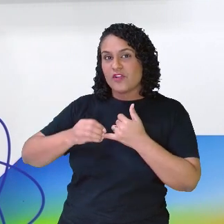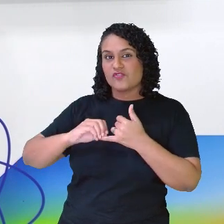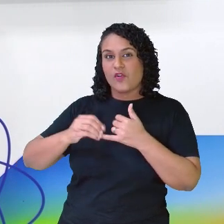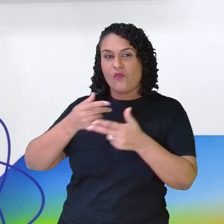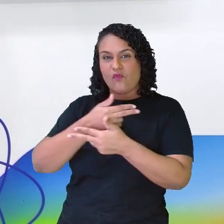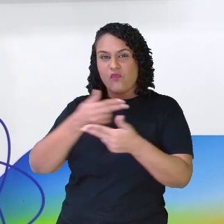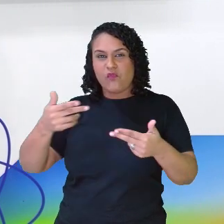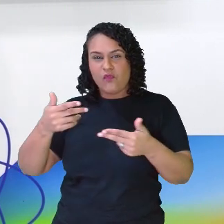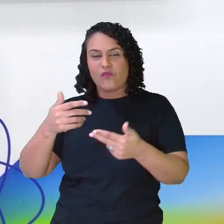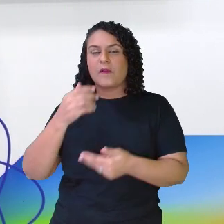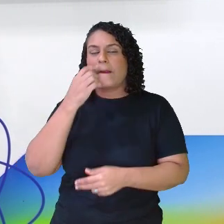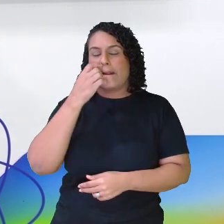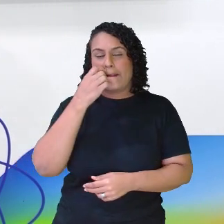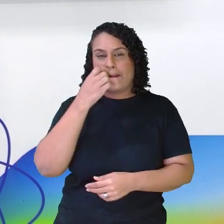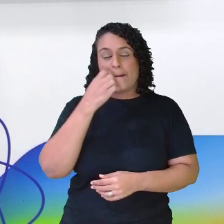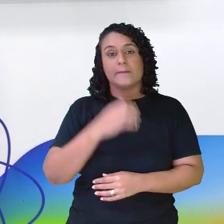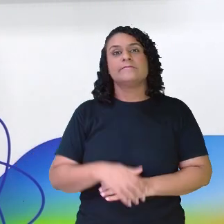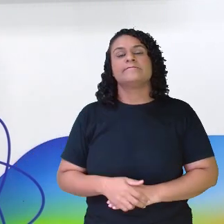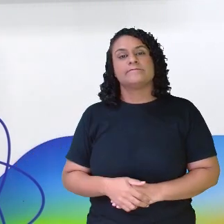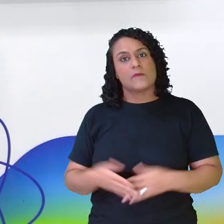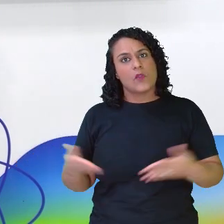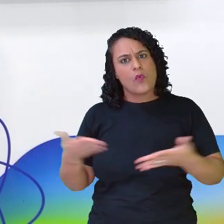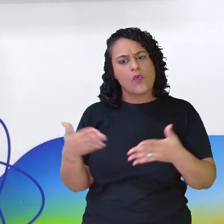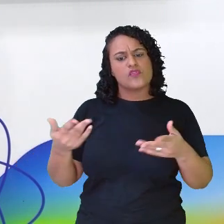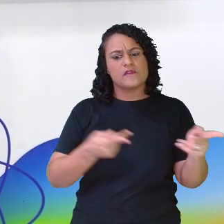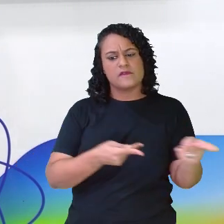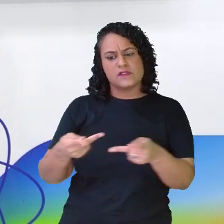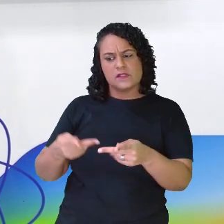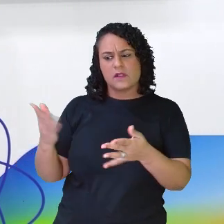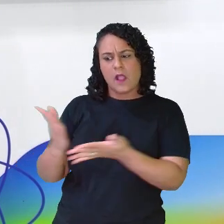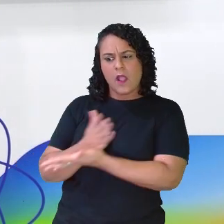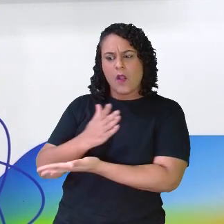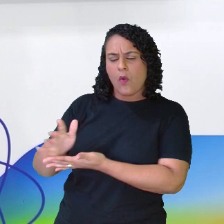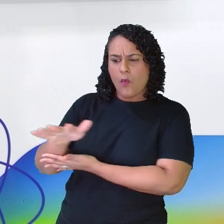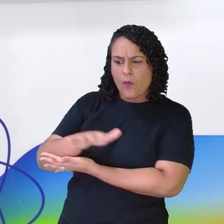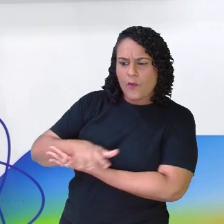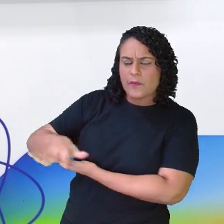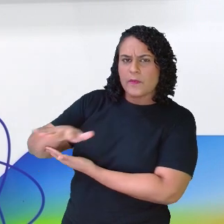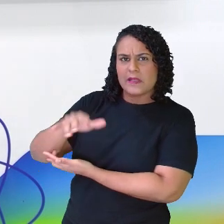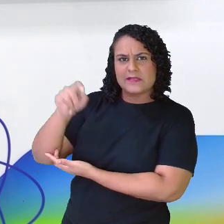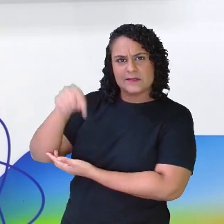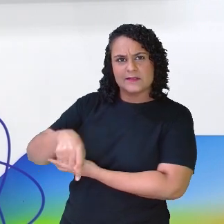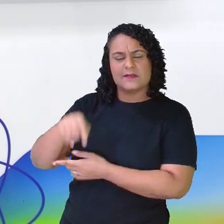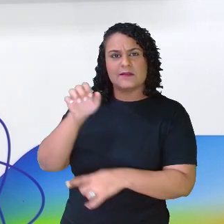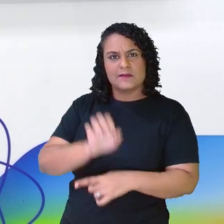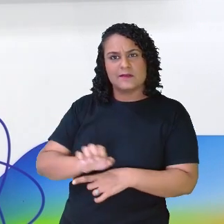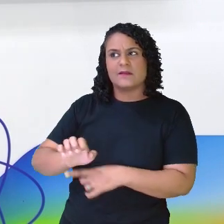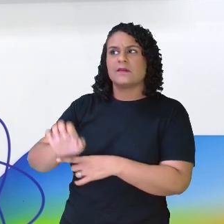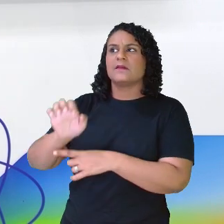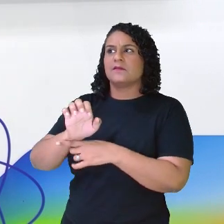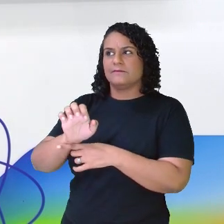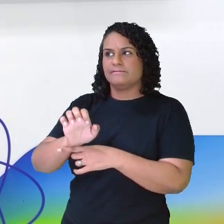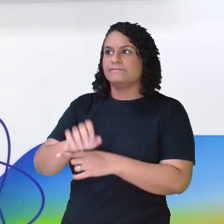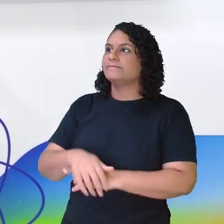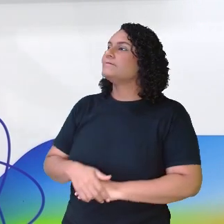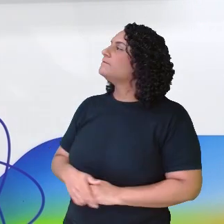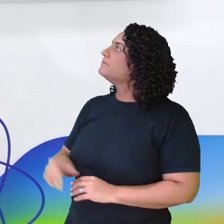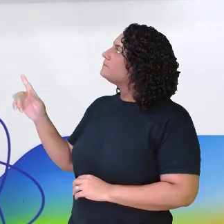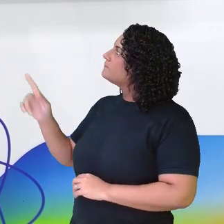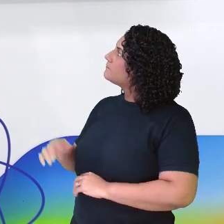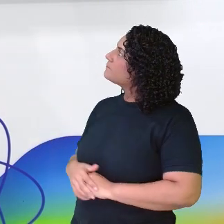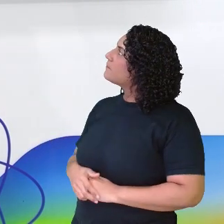também. Hoje a gente pode visitar espaços aqui no nosso estado, como esse que eu coloquei aqui na foto, que é o